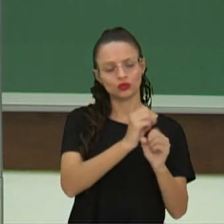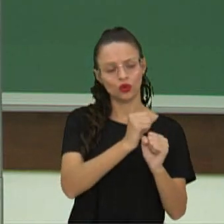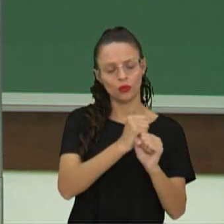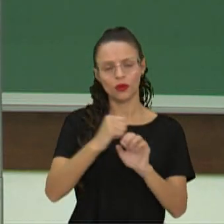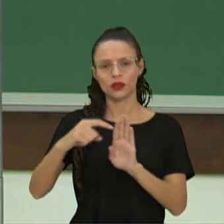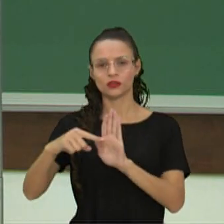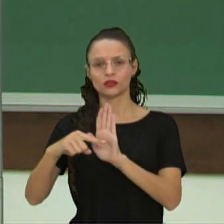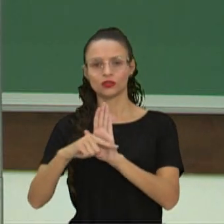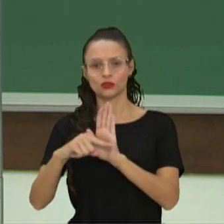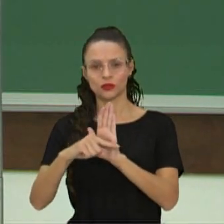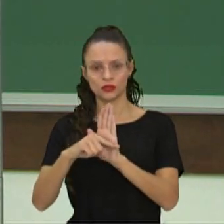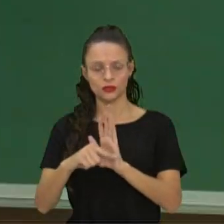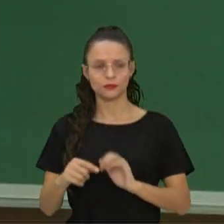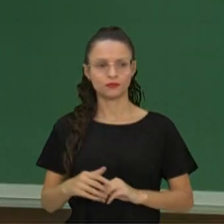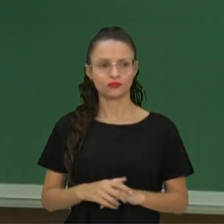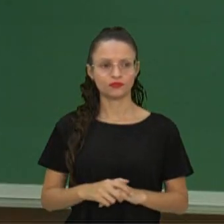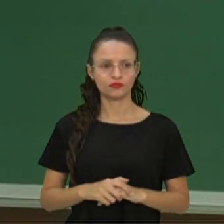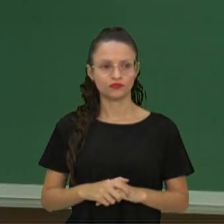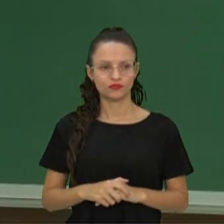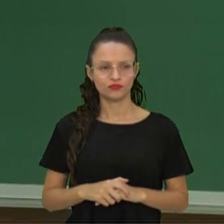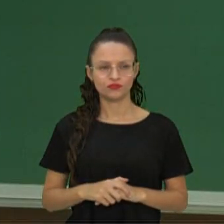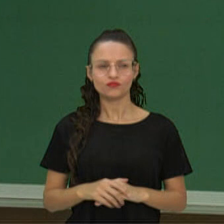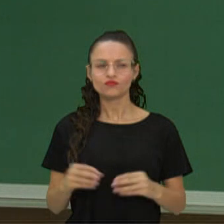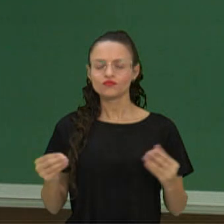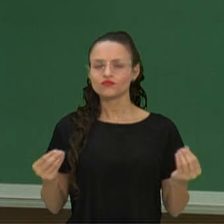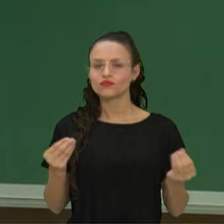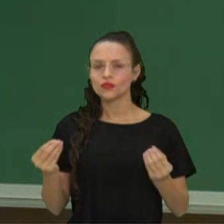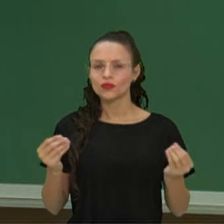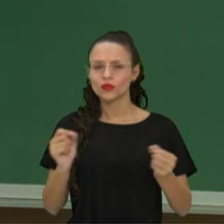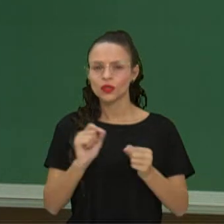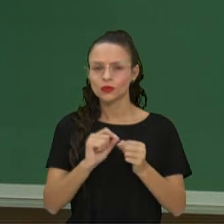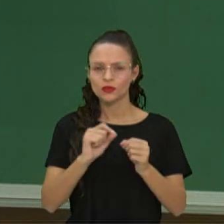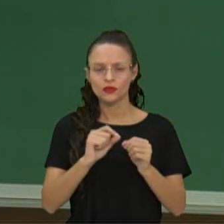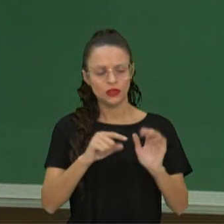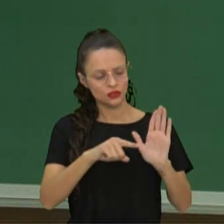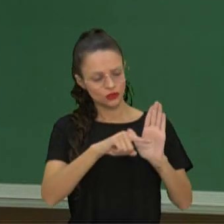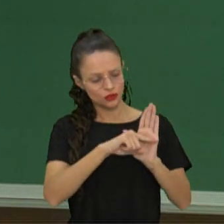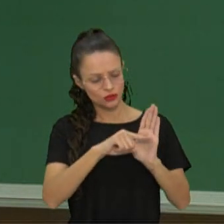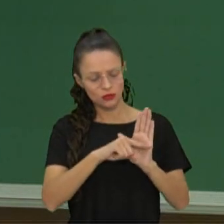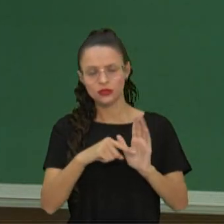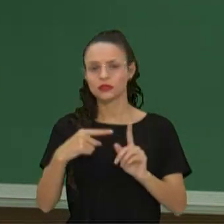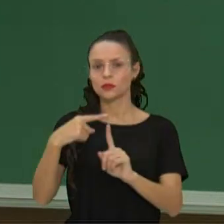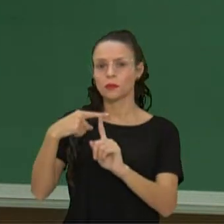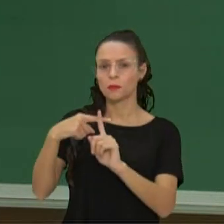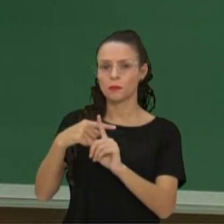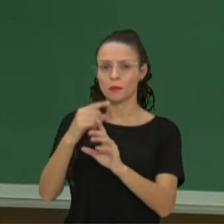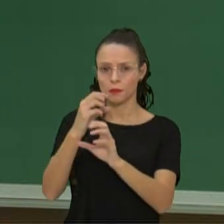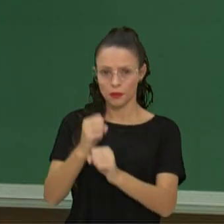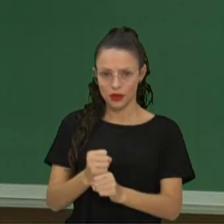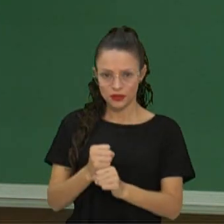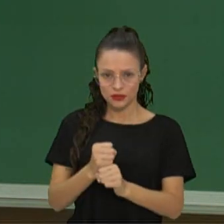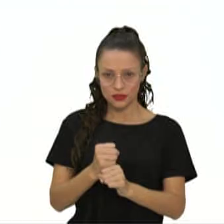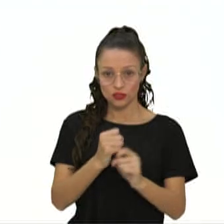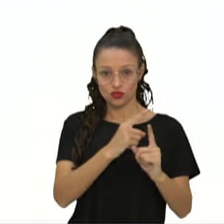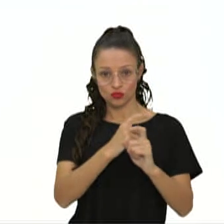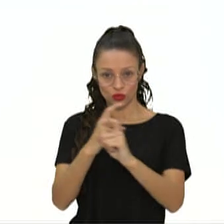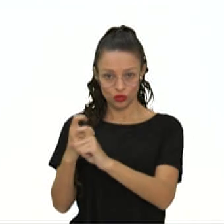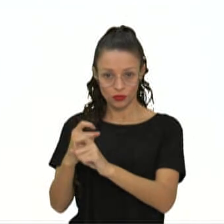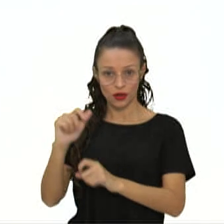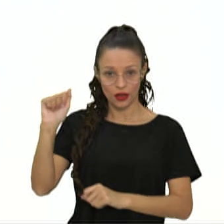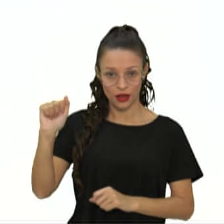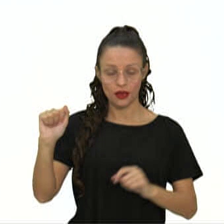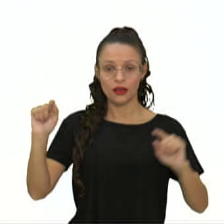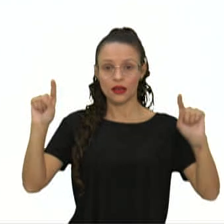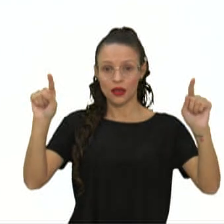subtrair polinômios. Dá uma olhadinha. Como fazer para efetuar a adição e subtração de polinômios? Letra A. Eliminar os